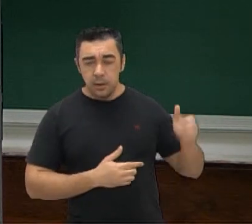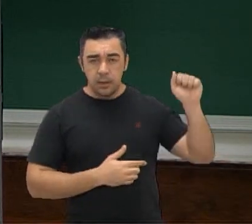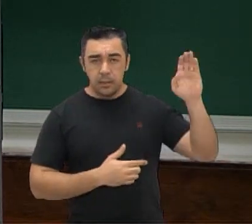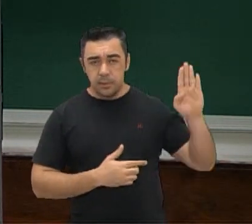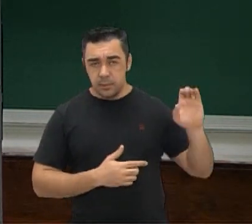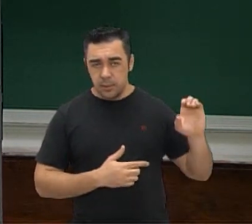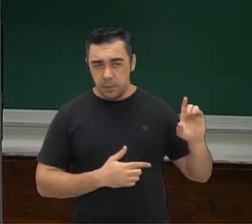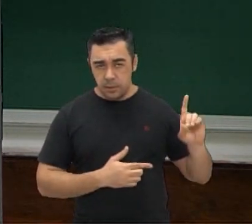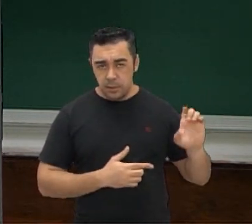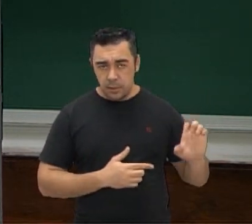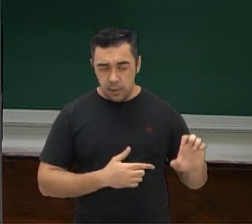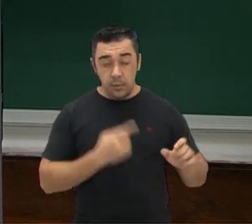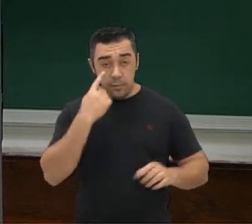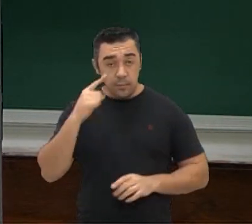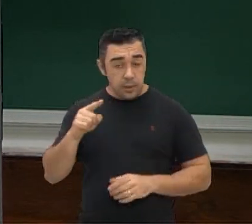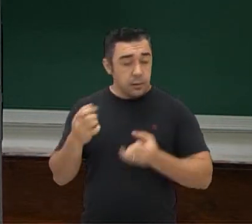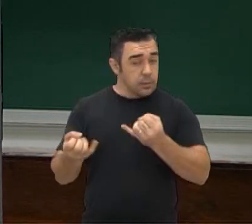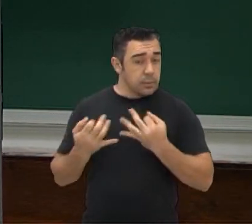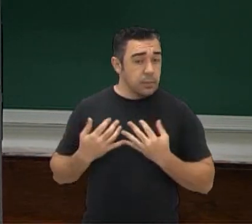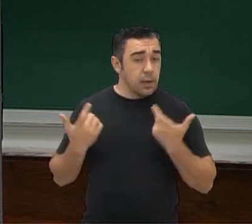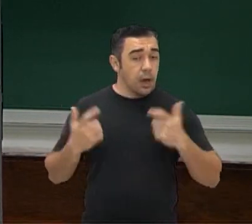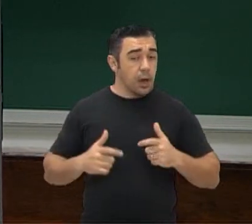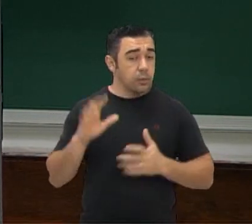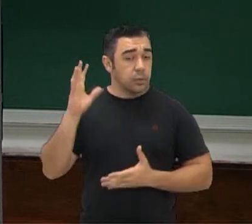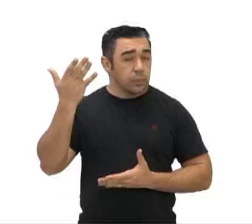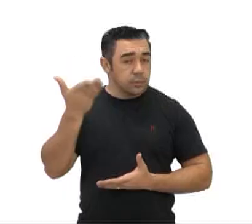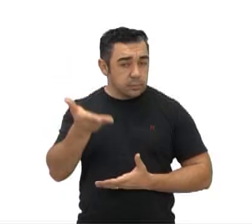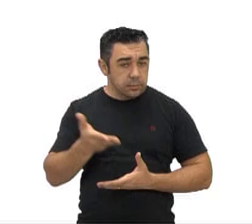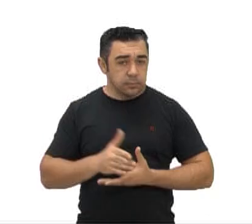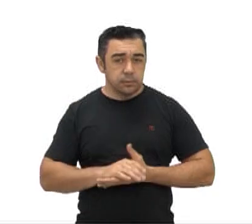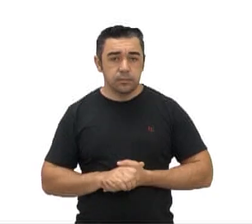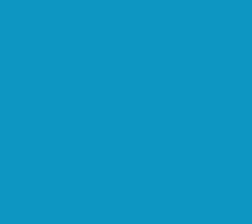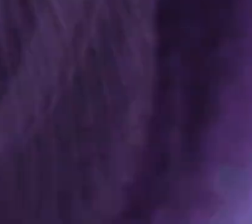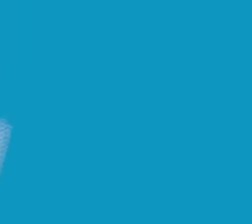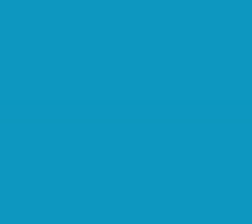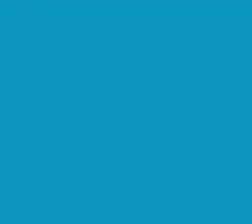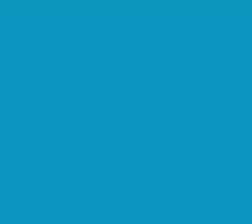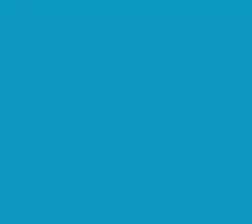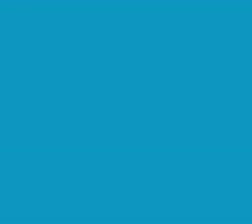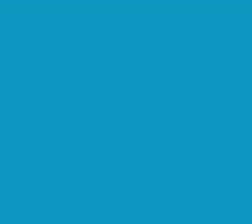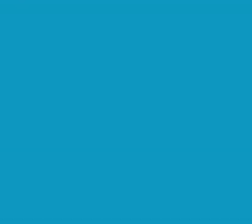opções que você tem. Então veja o desenho e me diga onde está ocorrendo a especiação.